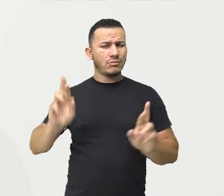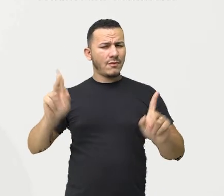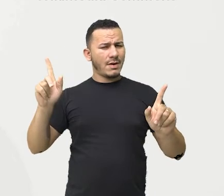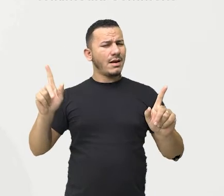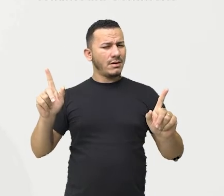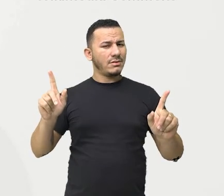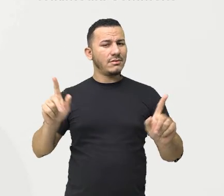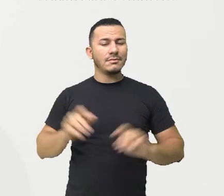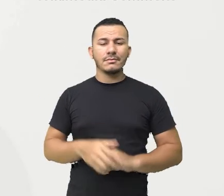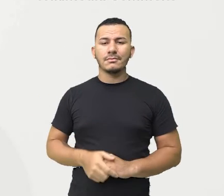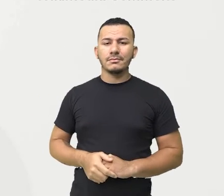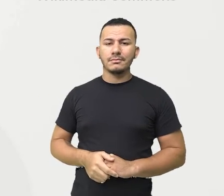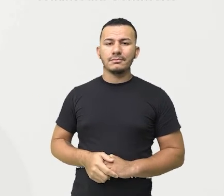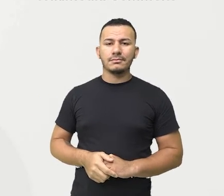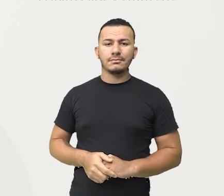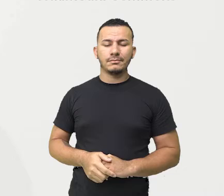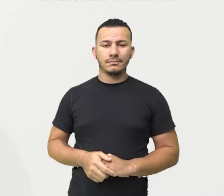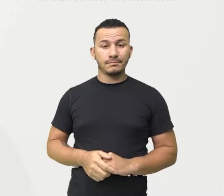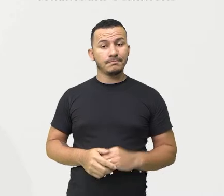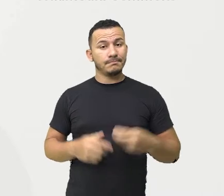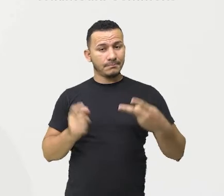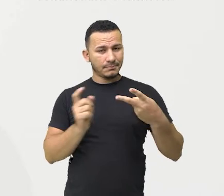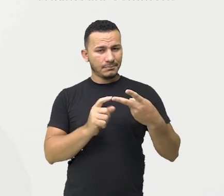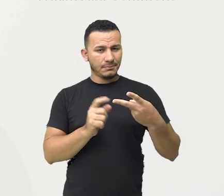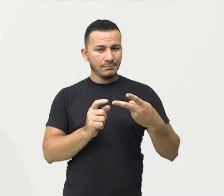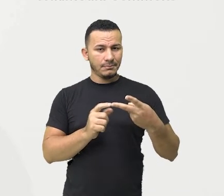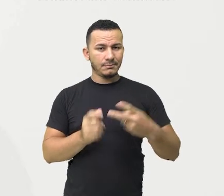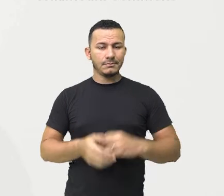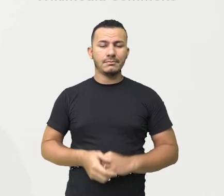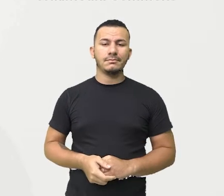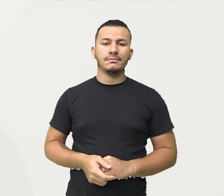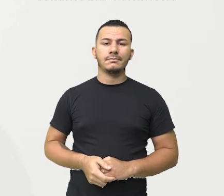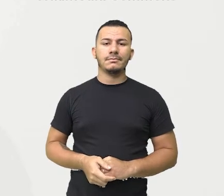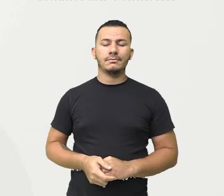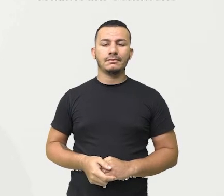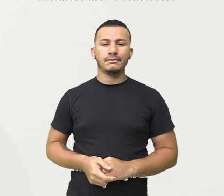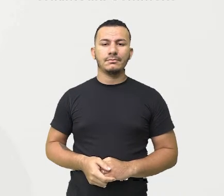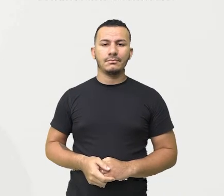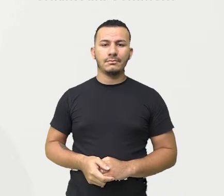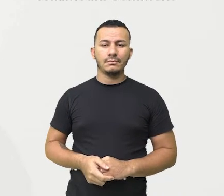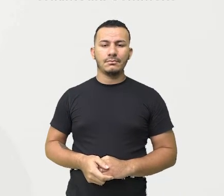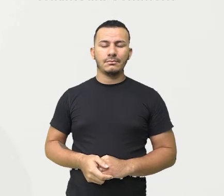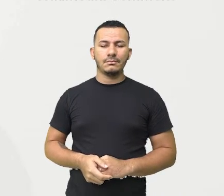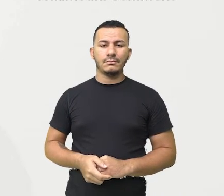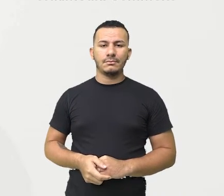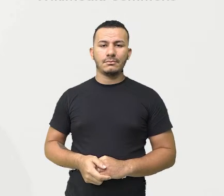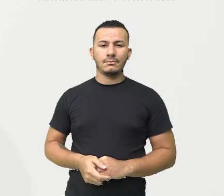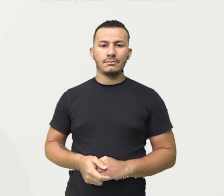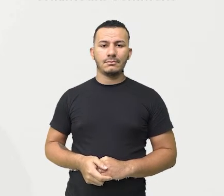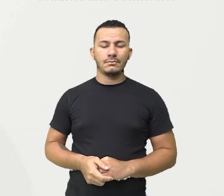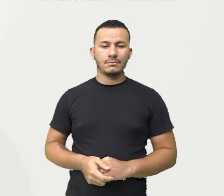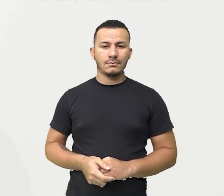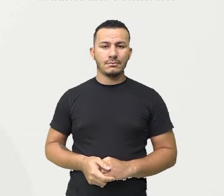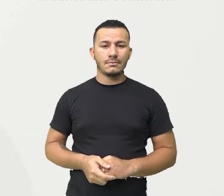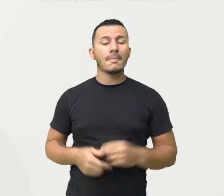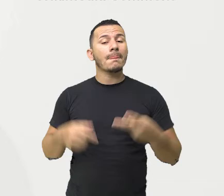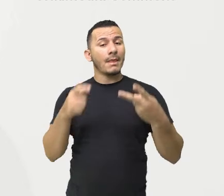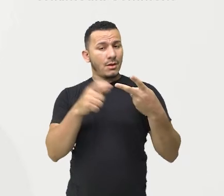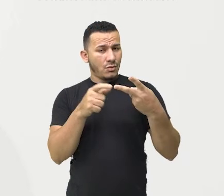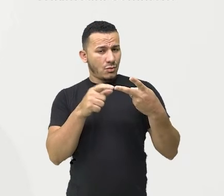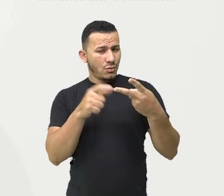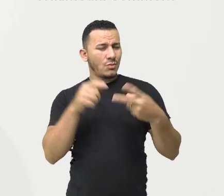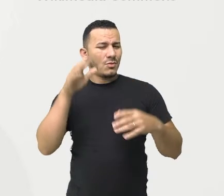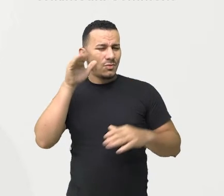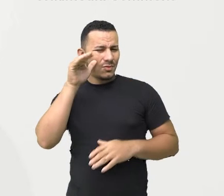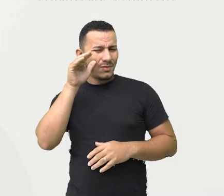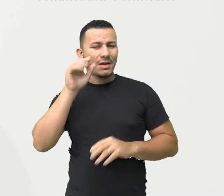ver. Segunda. A segunda notícia interessante a respeito do Brasil, de